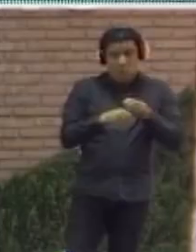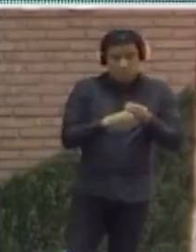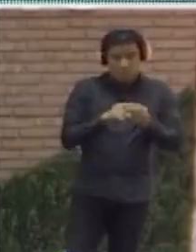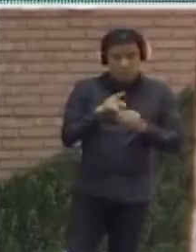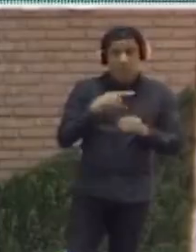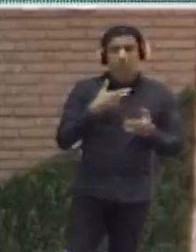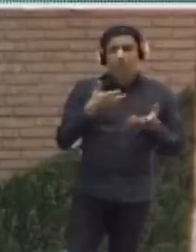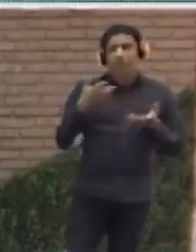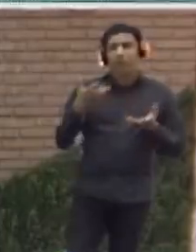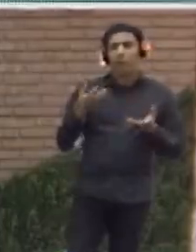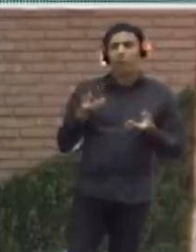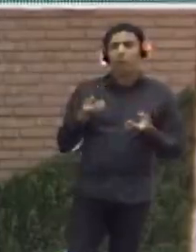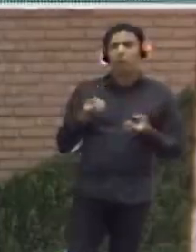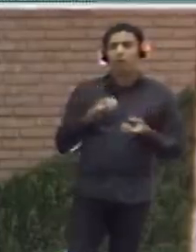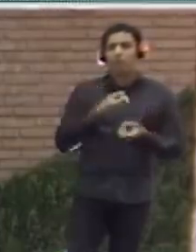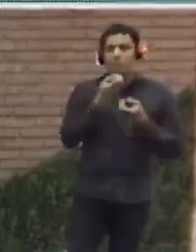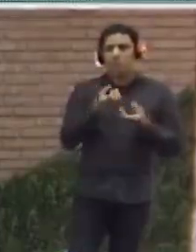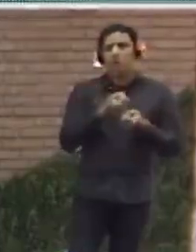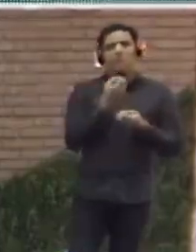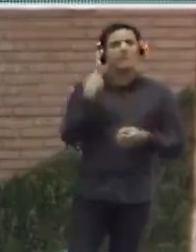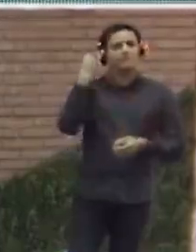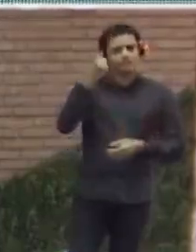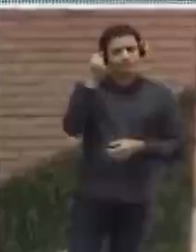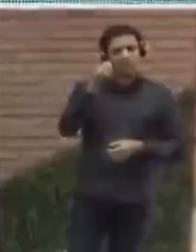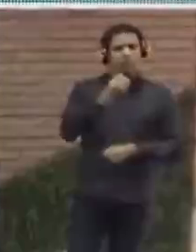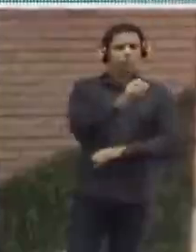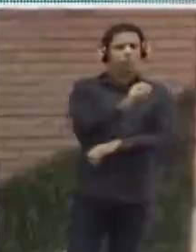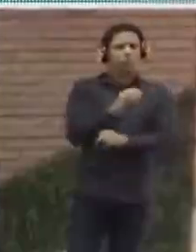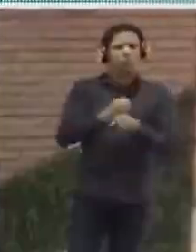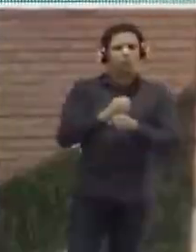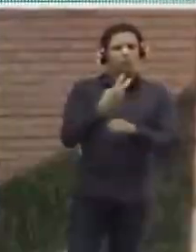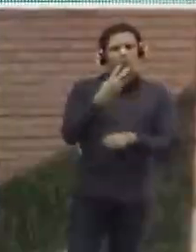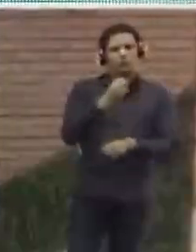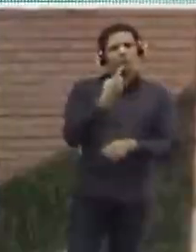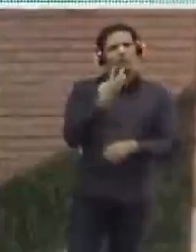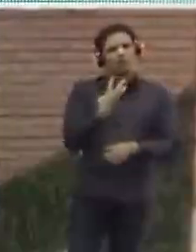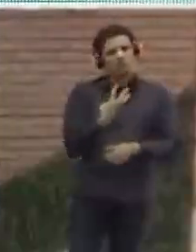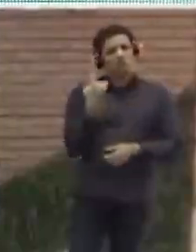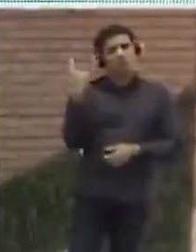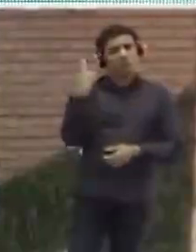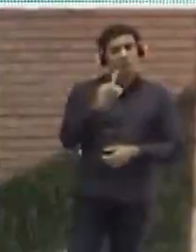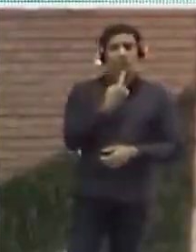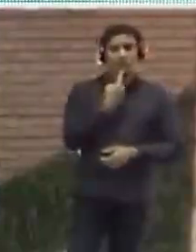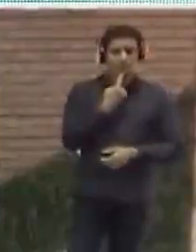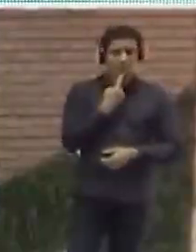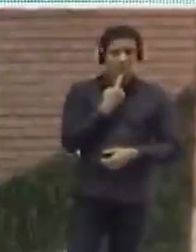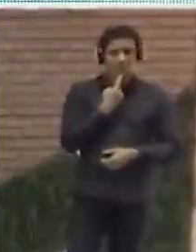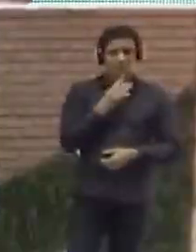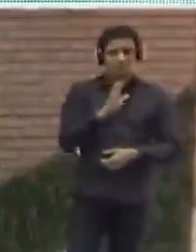gostaria de compartilhar uma experiência de 2014, se eu não me engano. Lá na Finlândia,